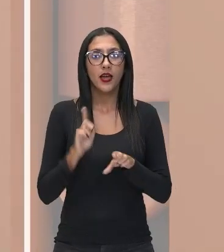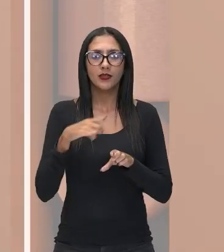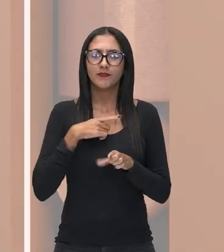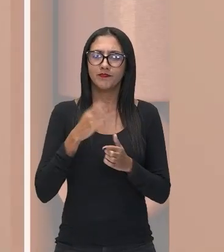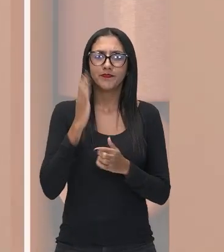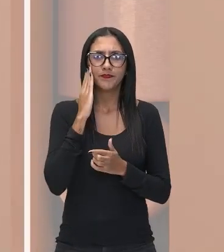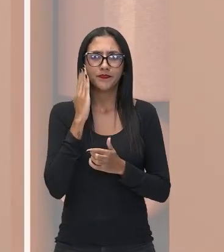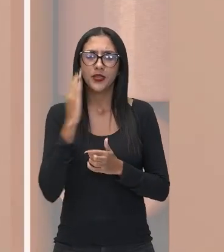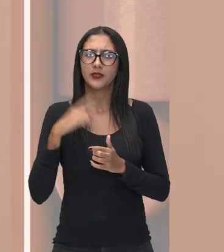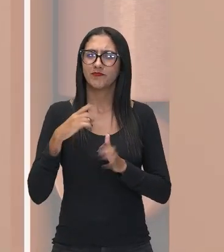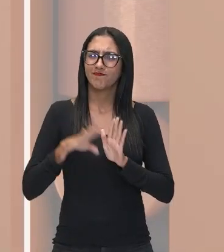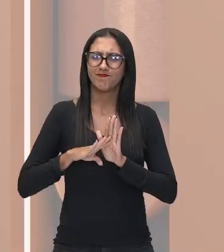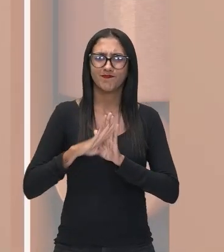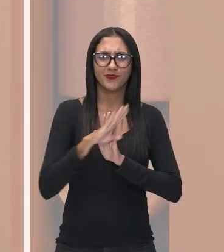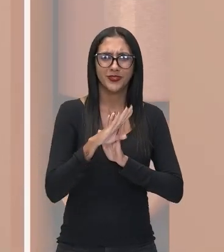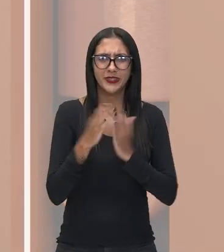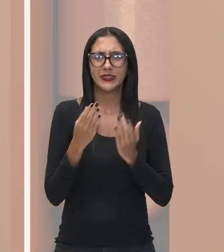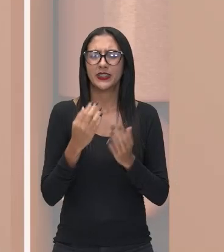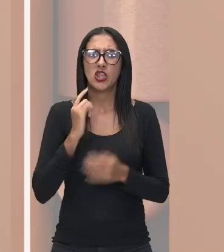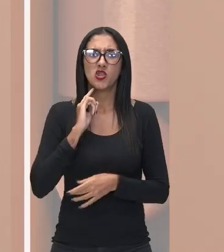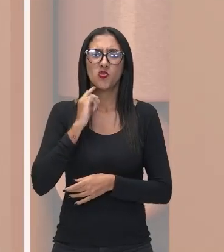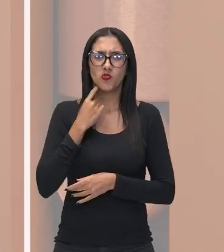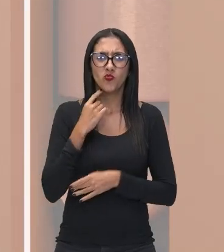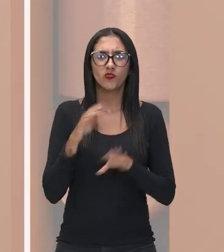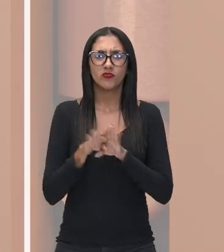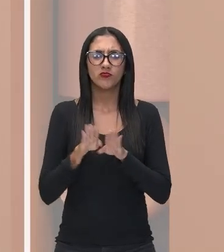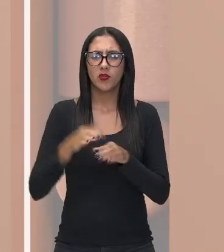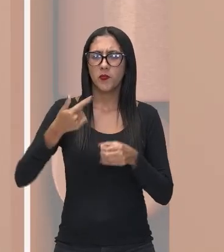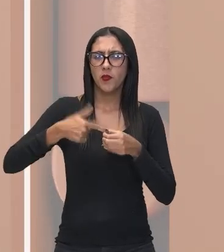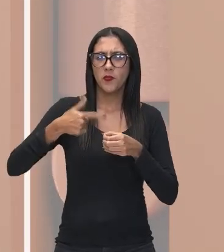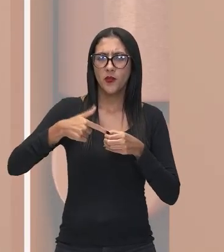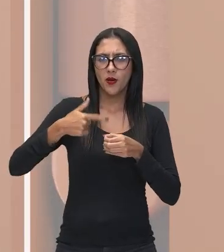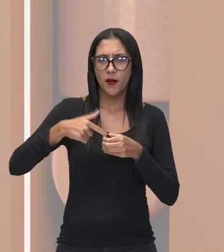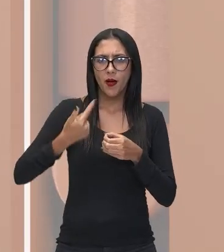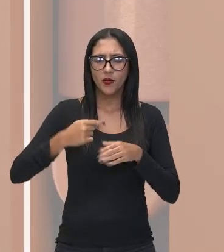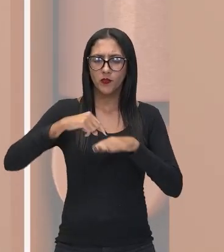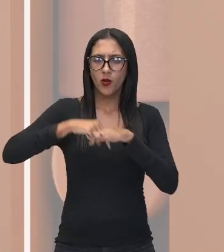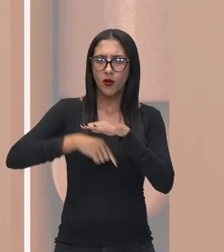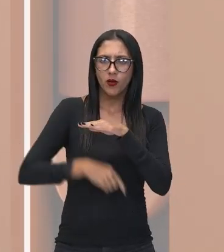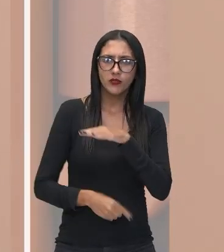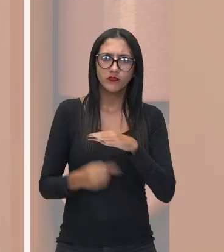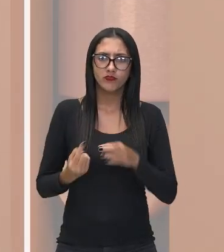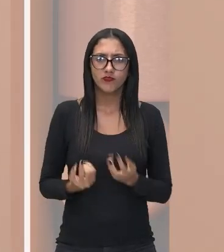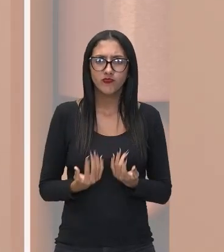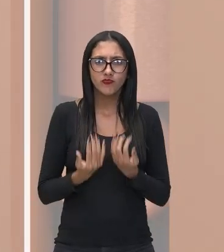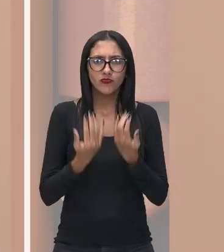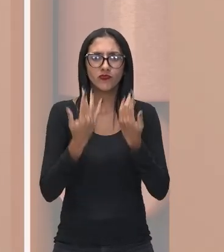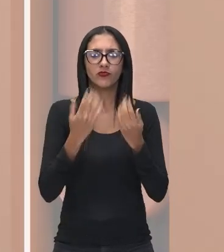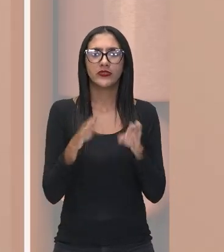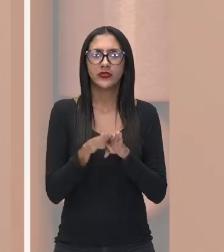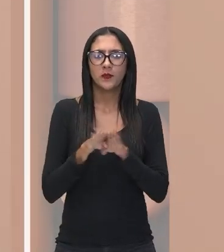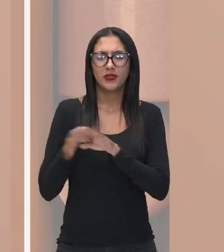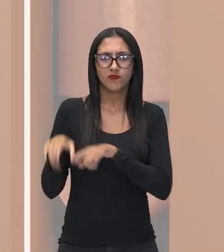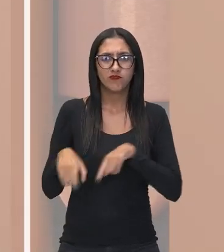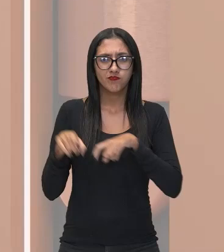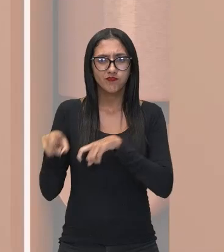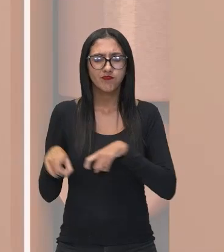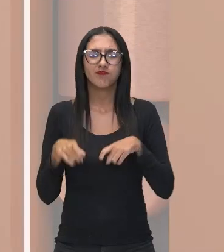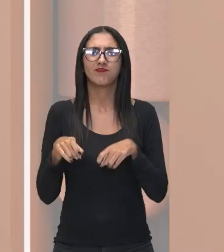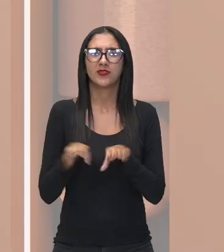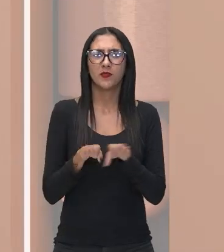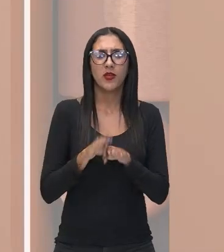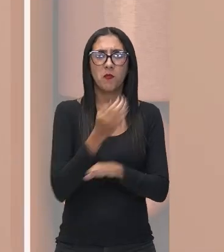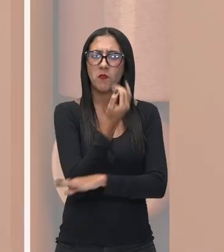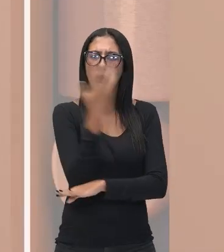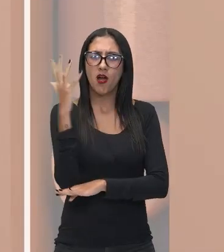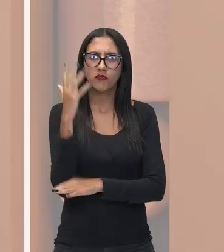da poluição, né, com a queima de combustíveis fósseis, né, a agricultura intensiva, as queimadas,